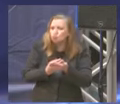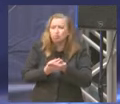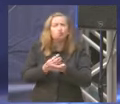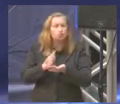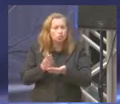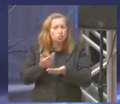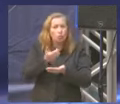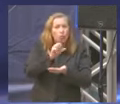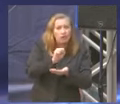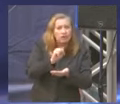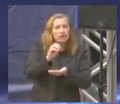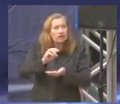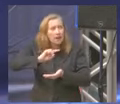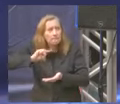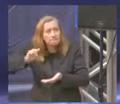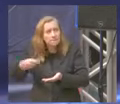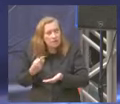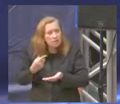80 mil